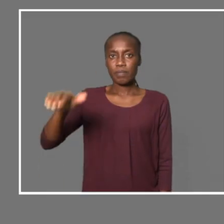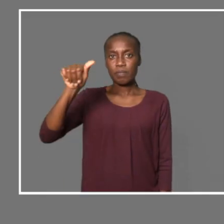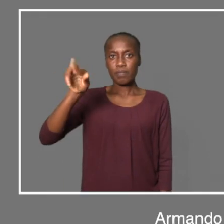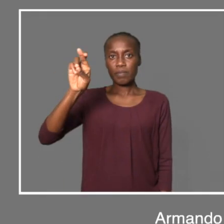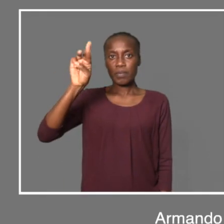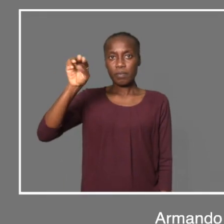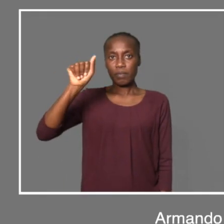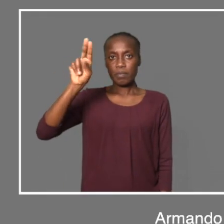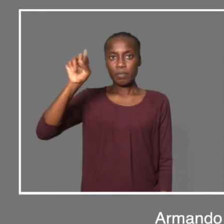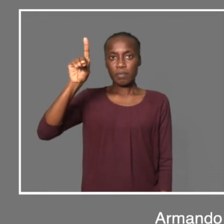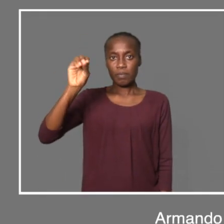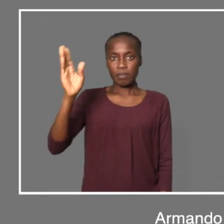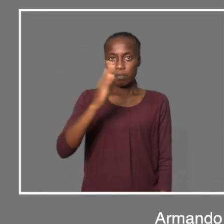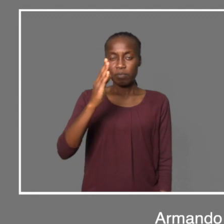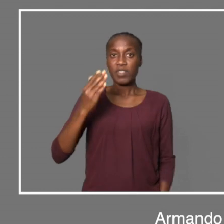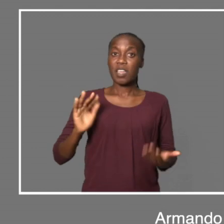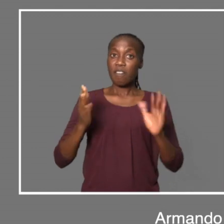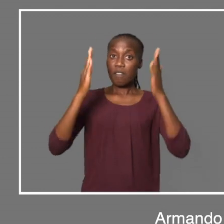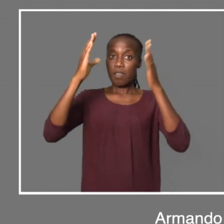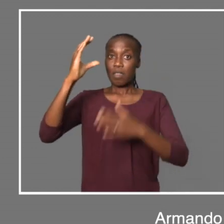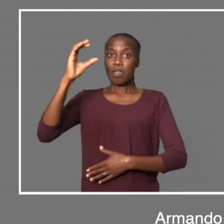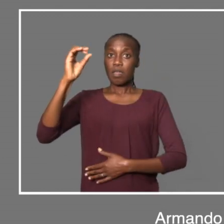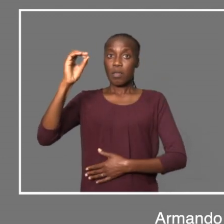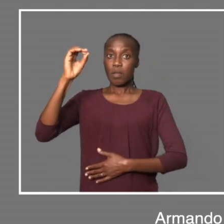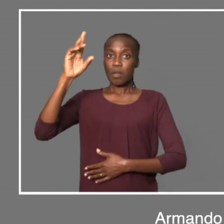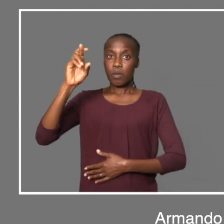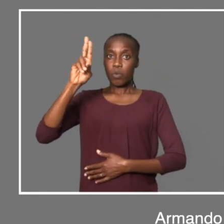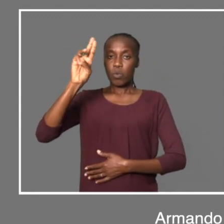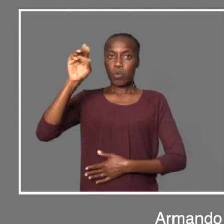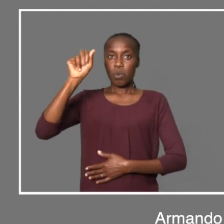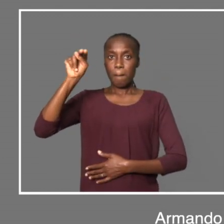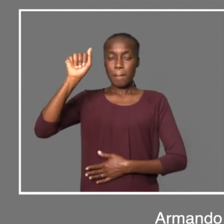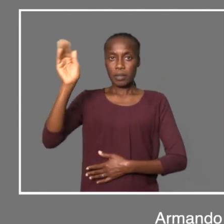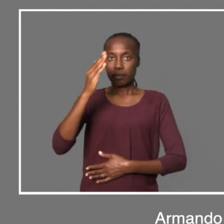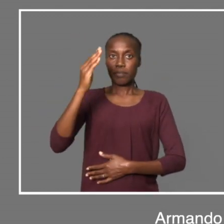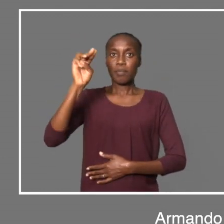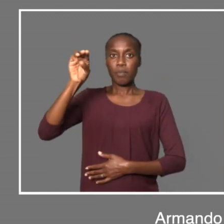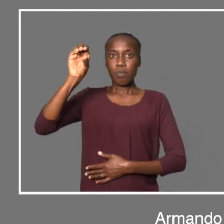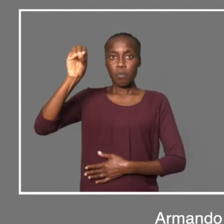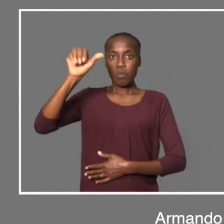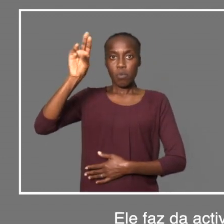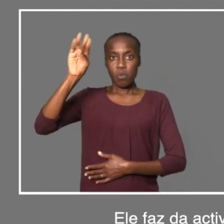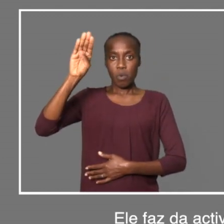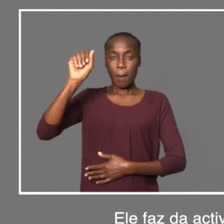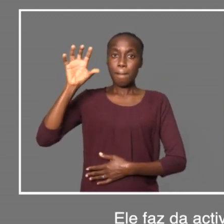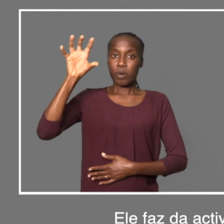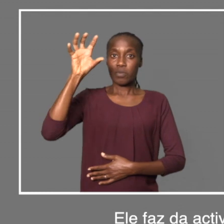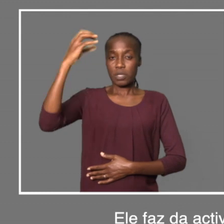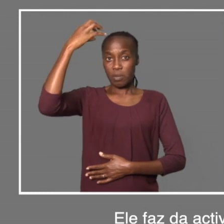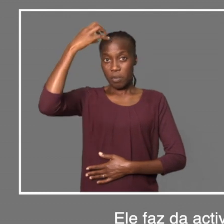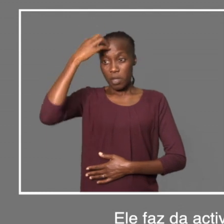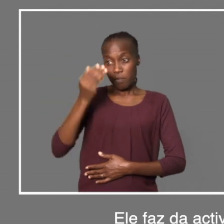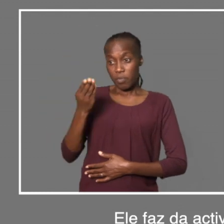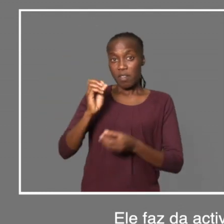Armando Massing vive no povoado de Burumana em Moamba, província de Maputo. Ele faz